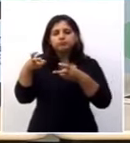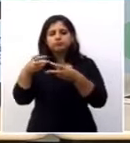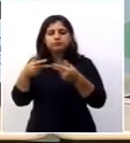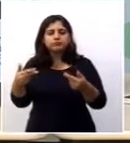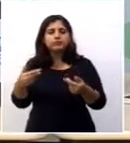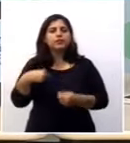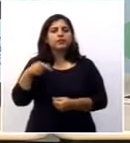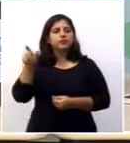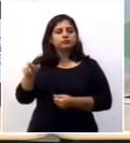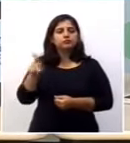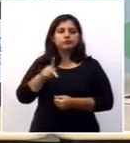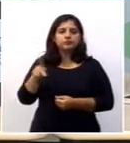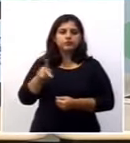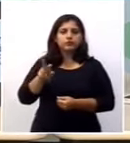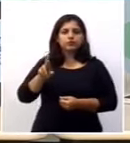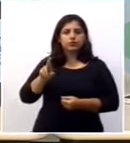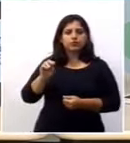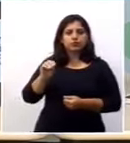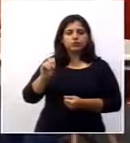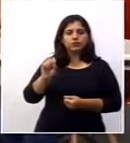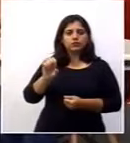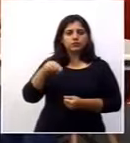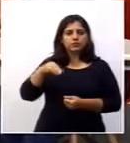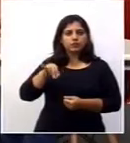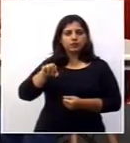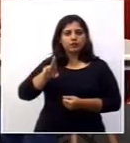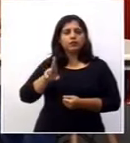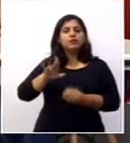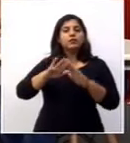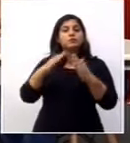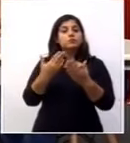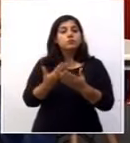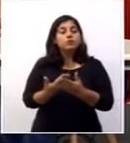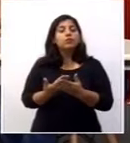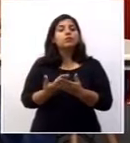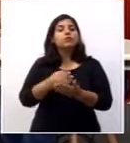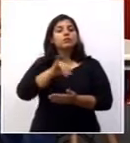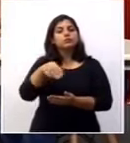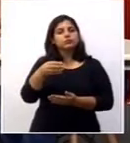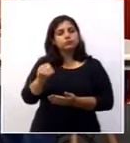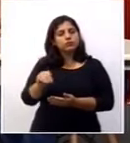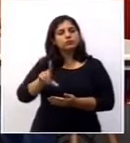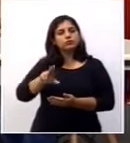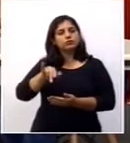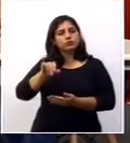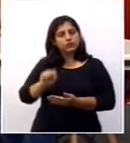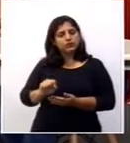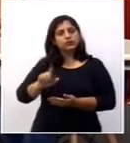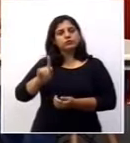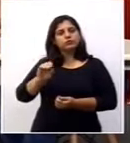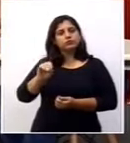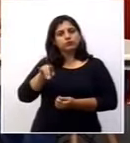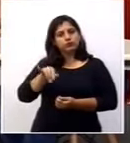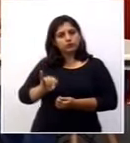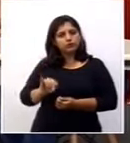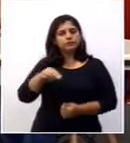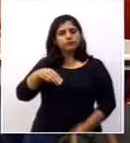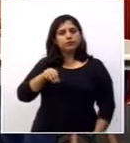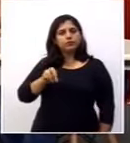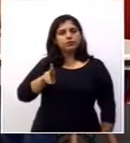a professora Rosimeire, da Escola João Luiz de Godoy Moreira,